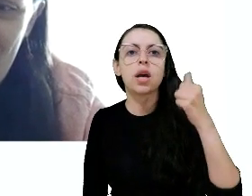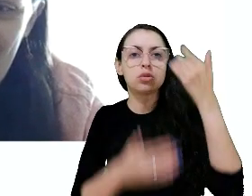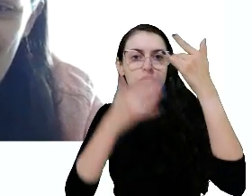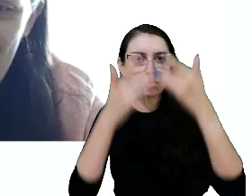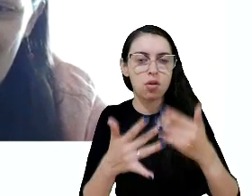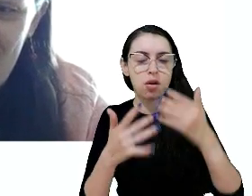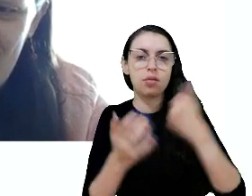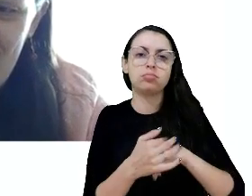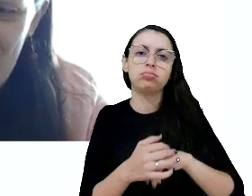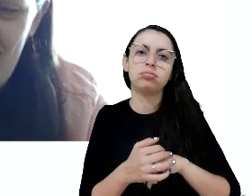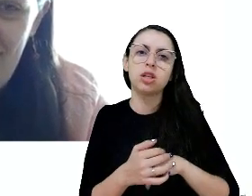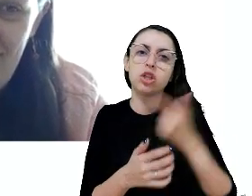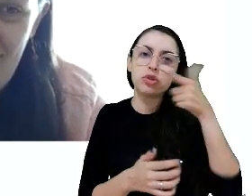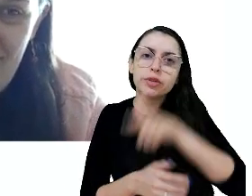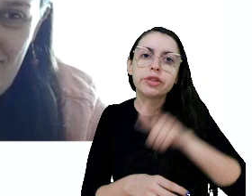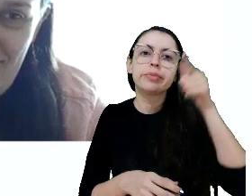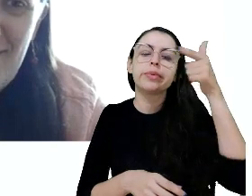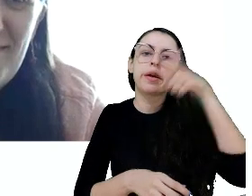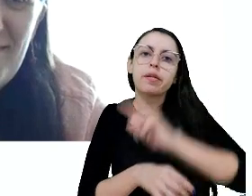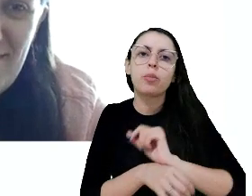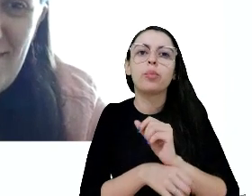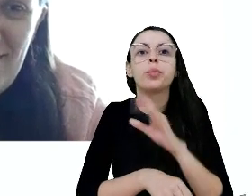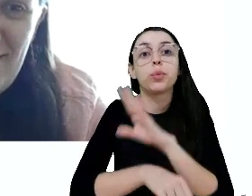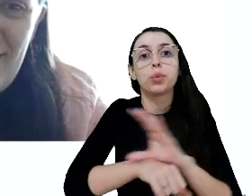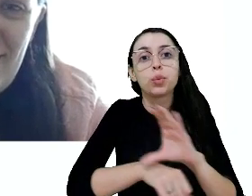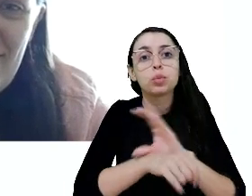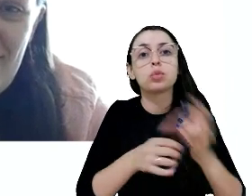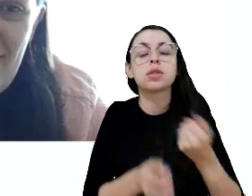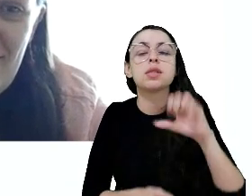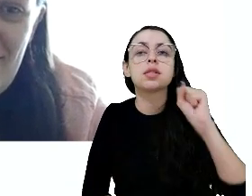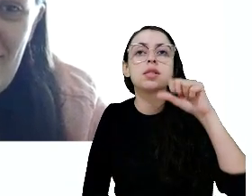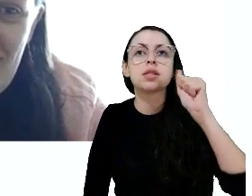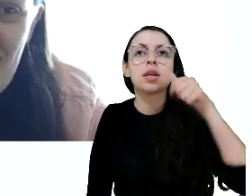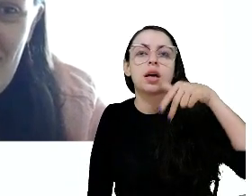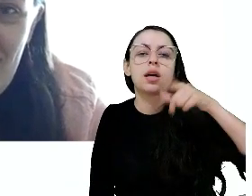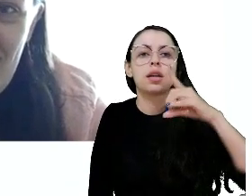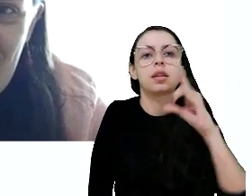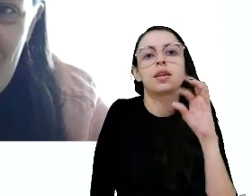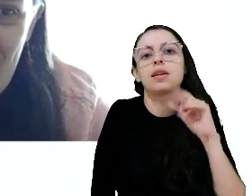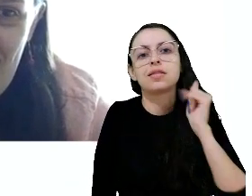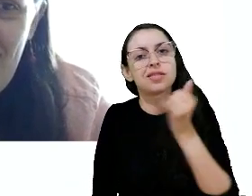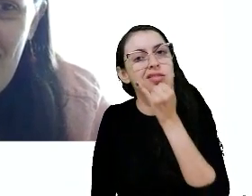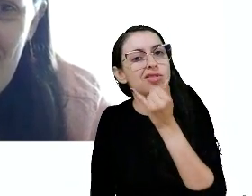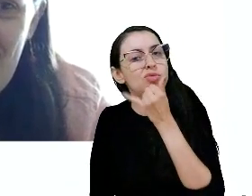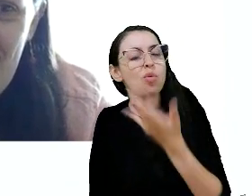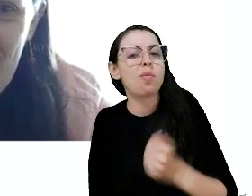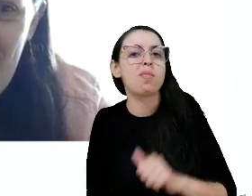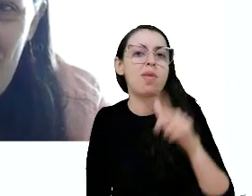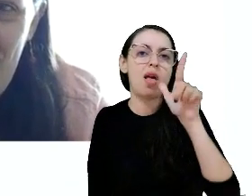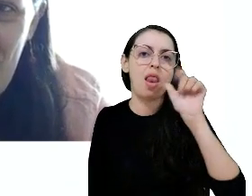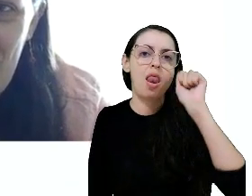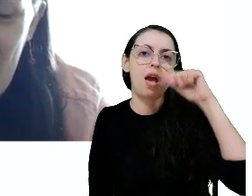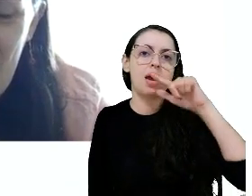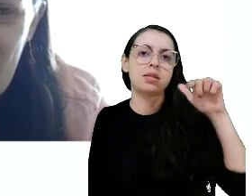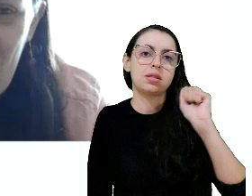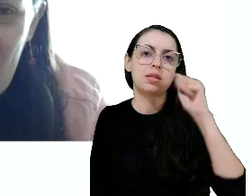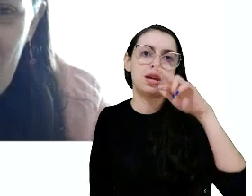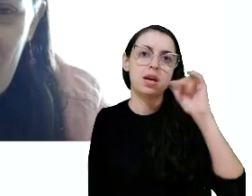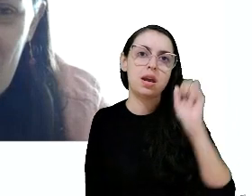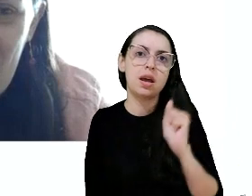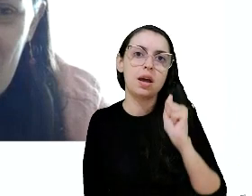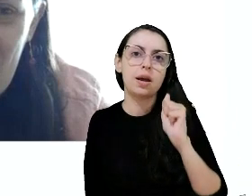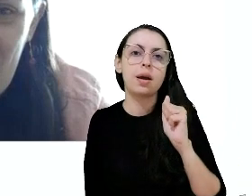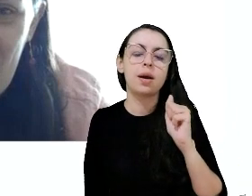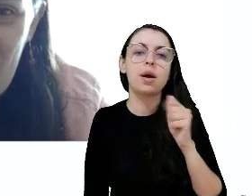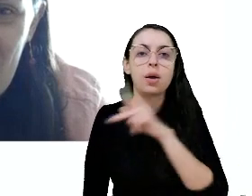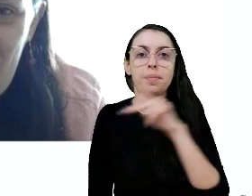estou com a repetição da qualificação da Sandra, então eu vou pedir desculpa, eu acho que a Lázara Carvalho é